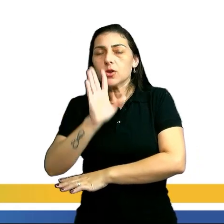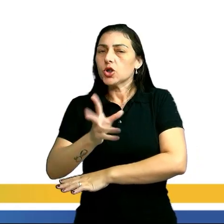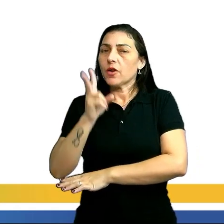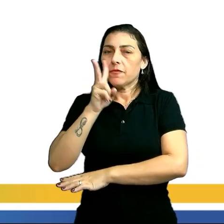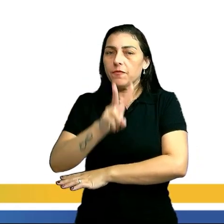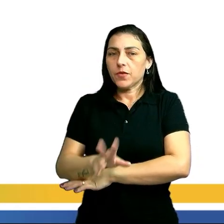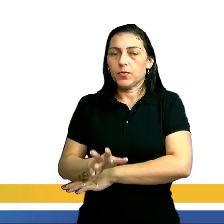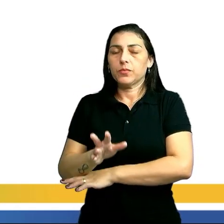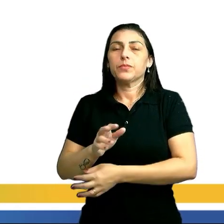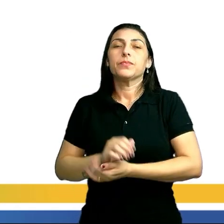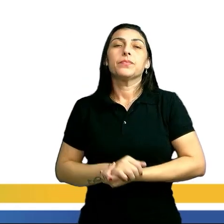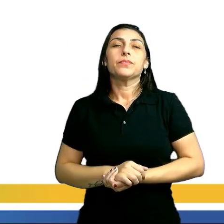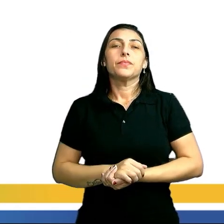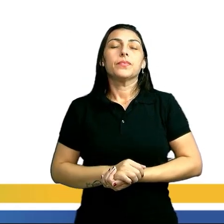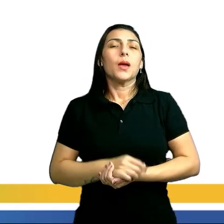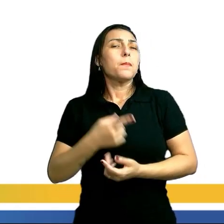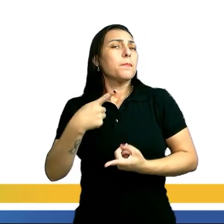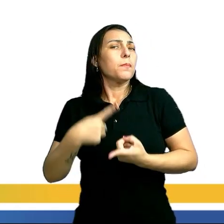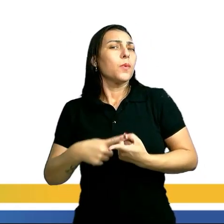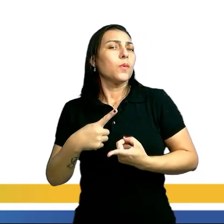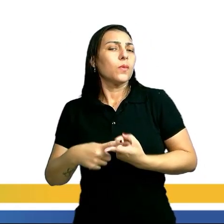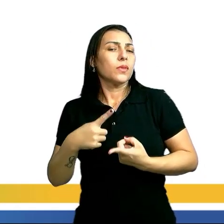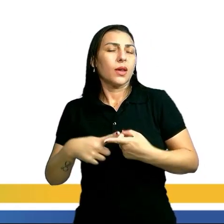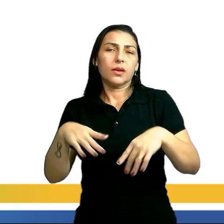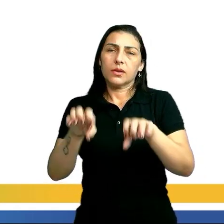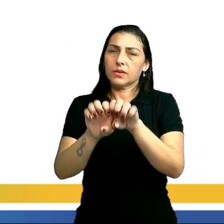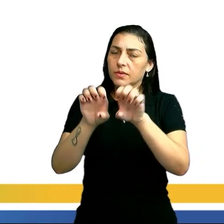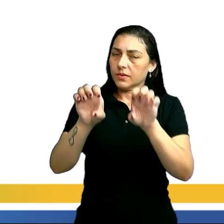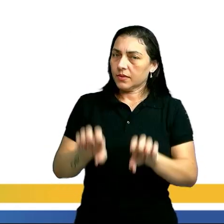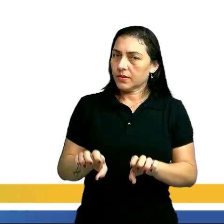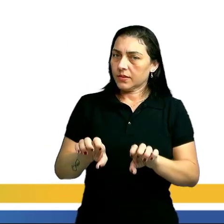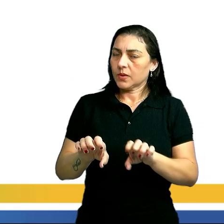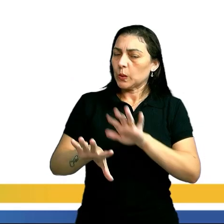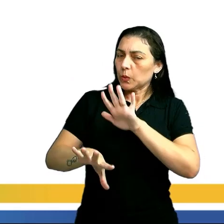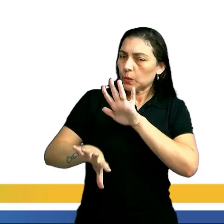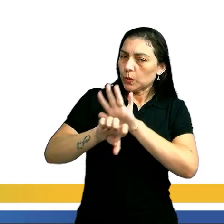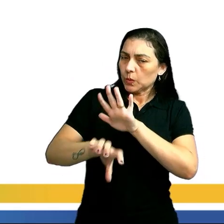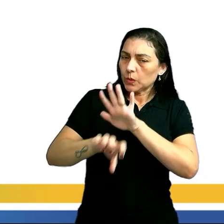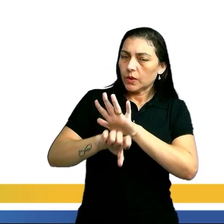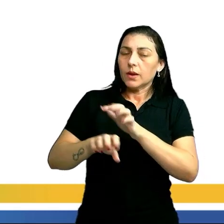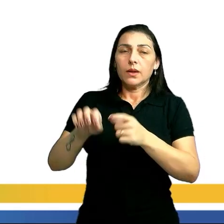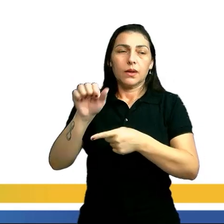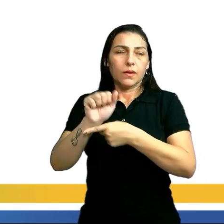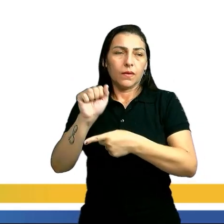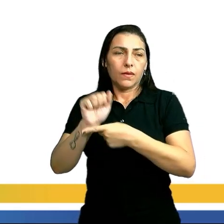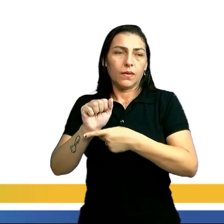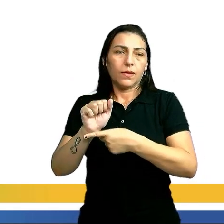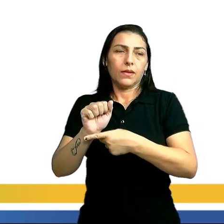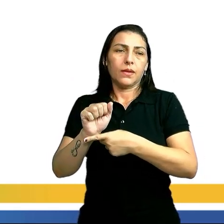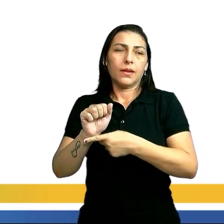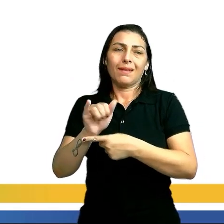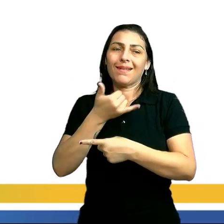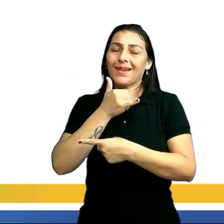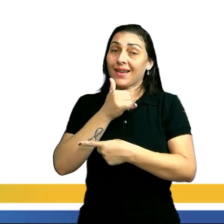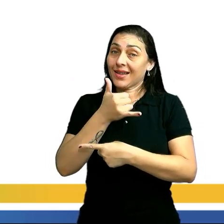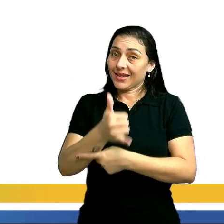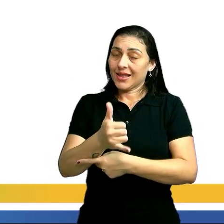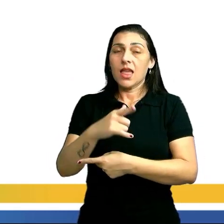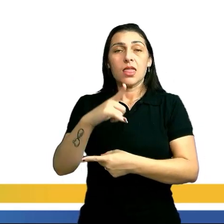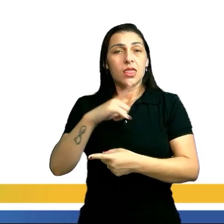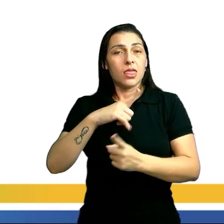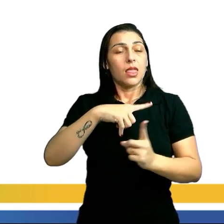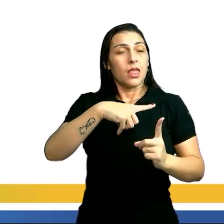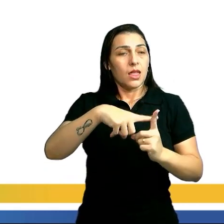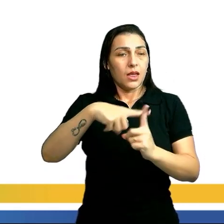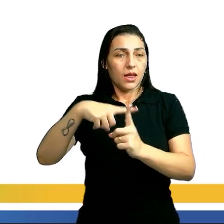visto. Então vamos lá, por que essa estrutura é superabsorvente? Alternativa A, porque possui